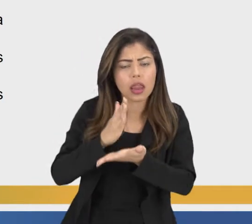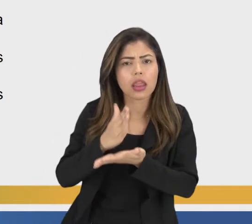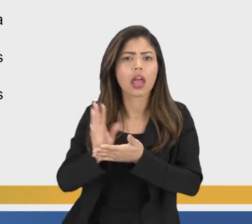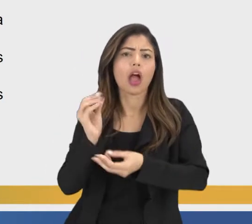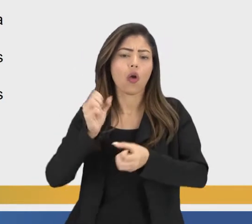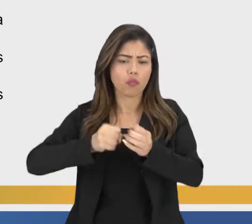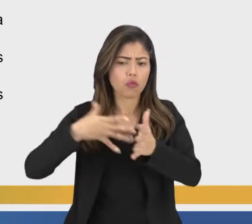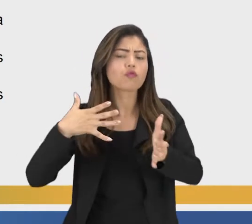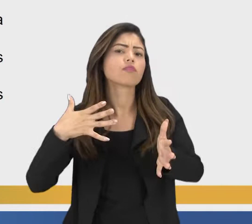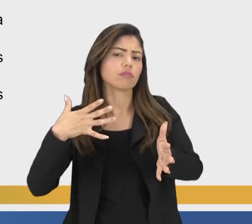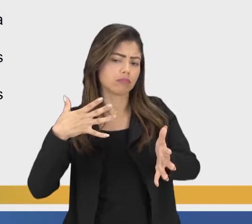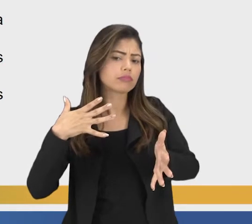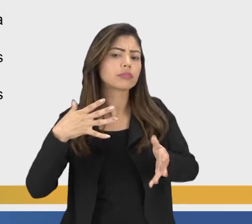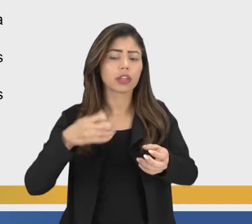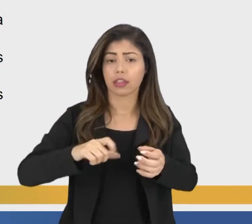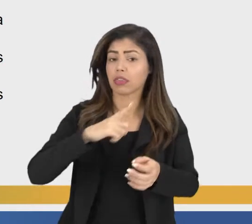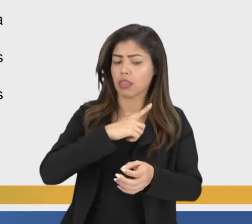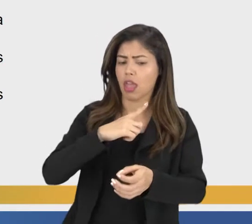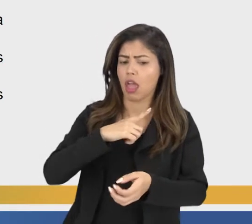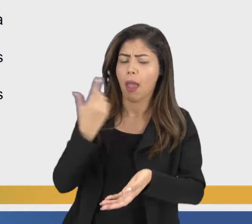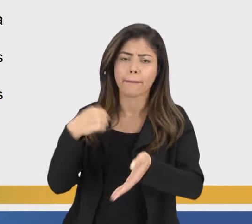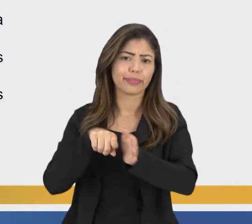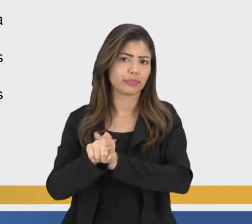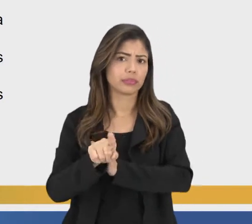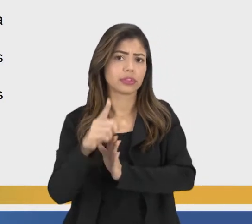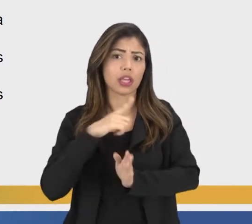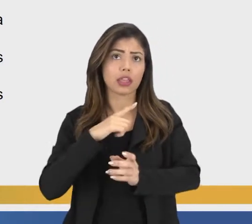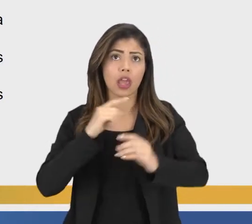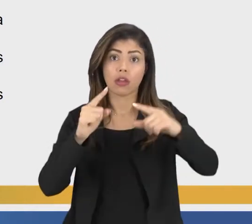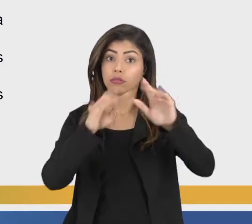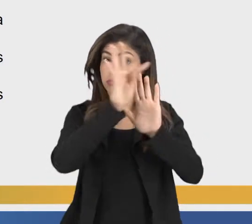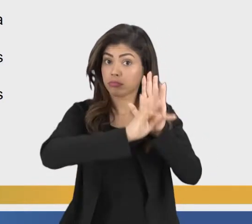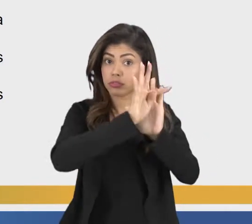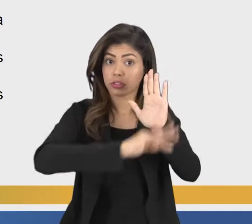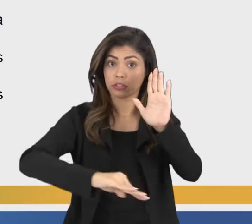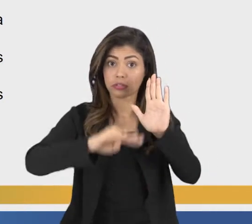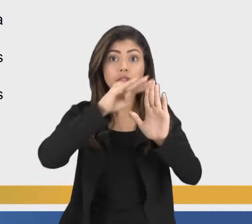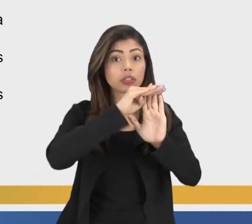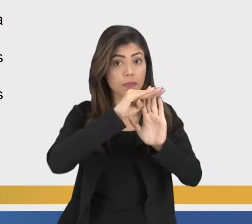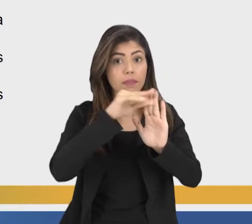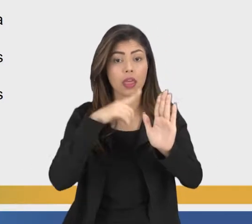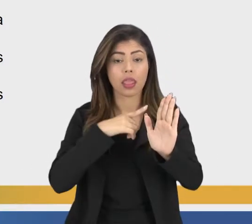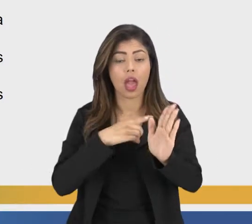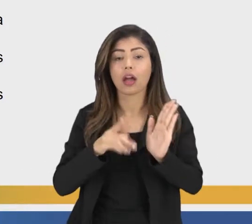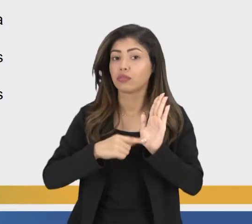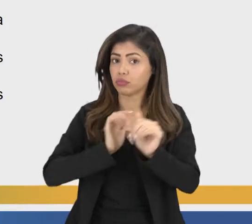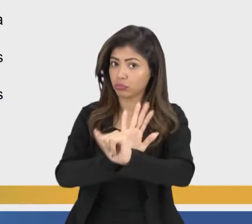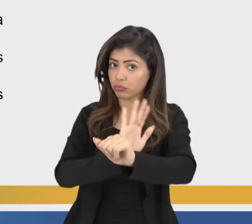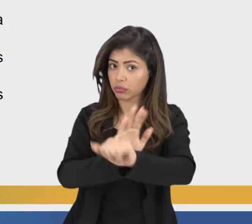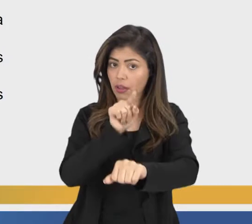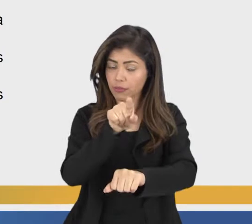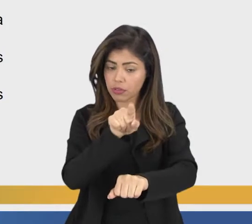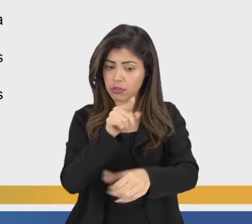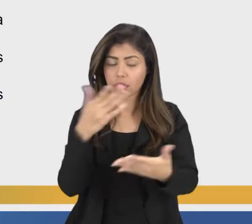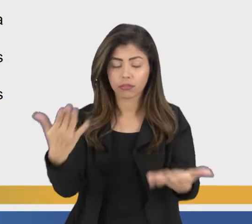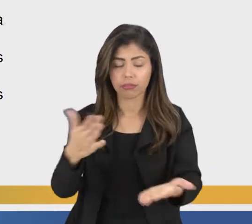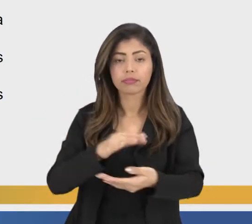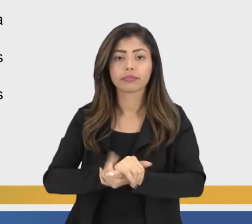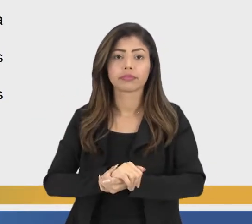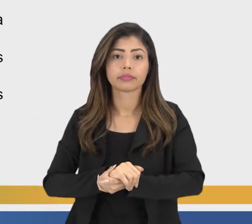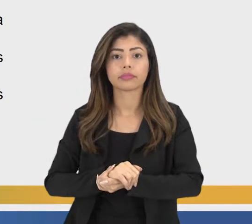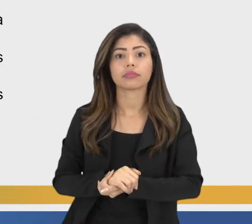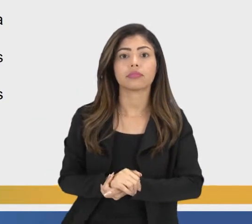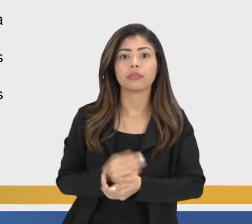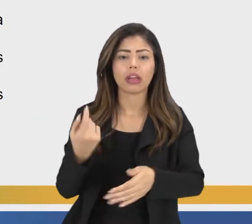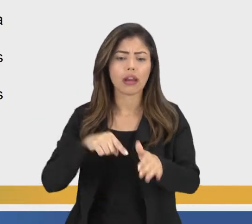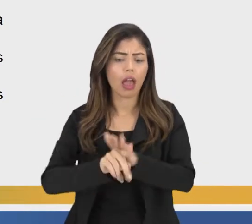das questões do Enem possuem uma citação para poder contribuir e auxiliar você